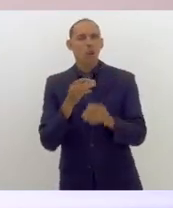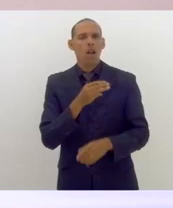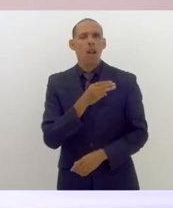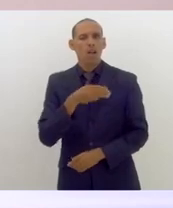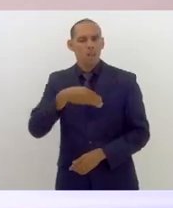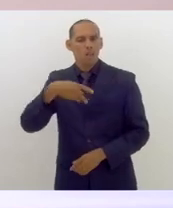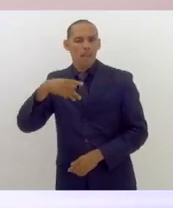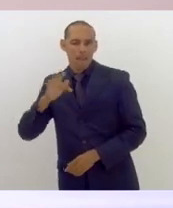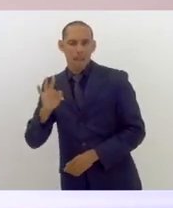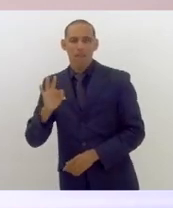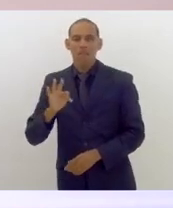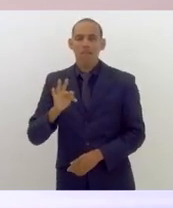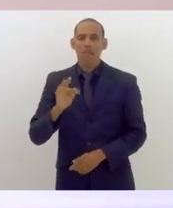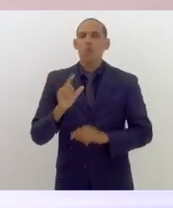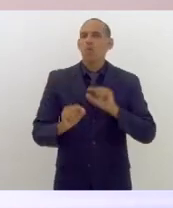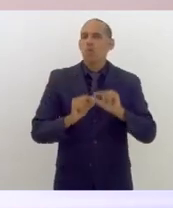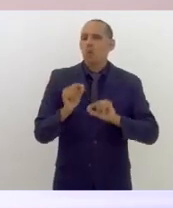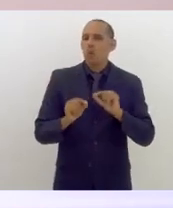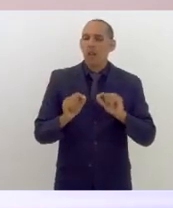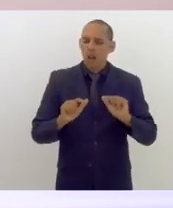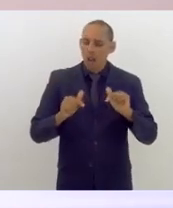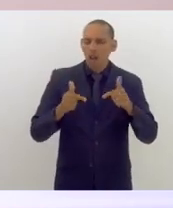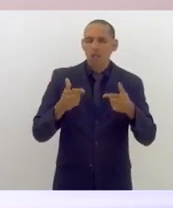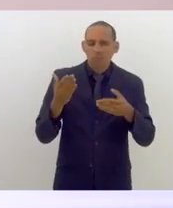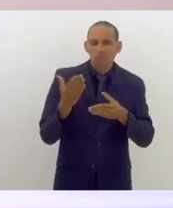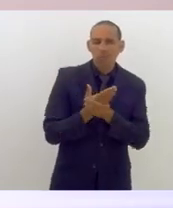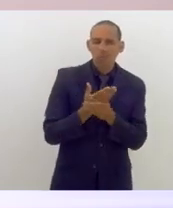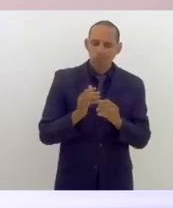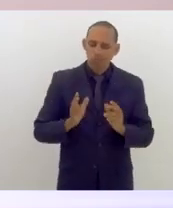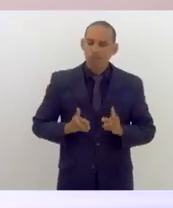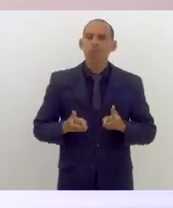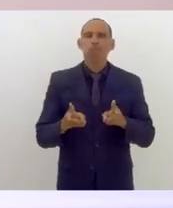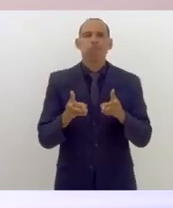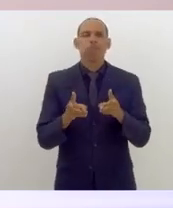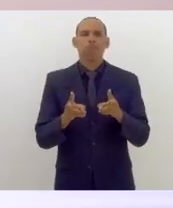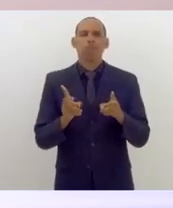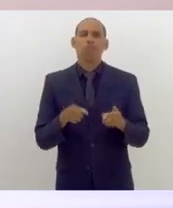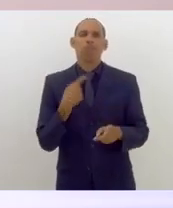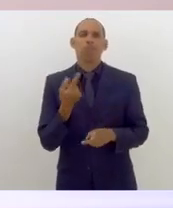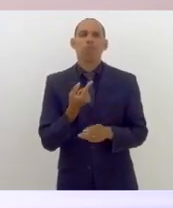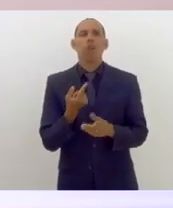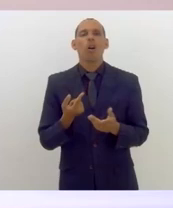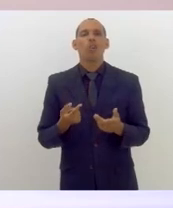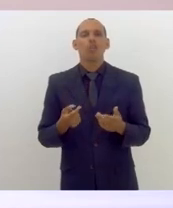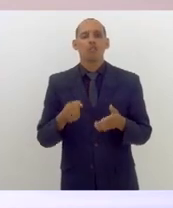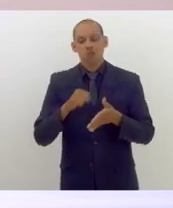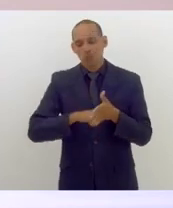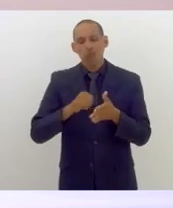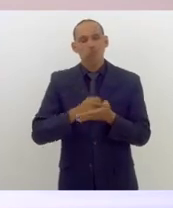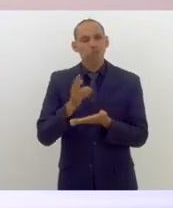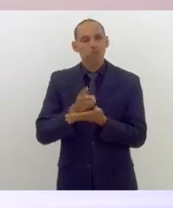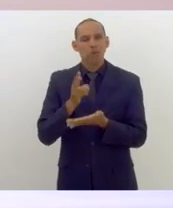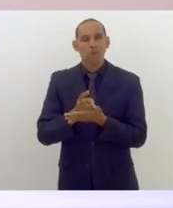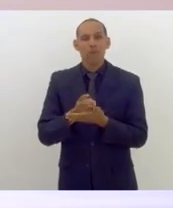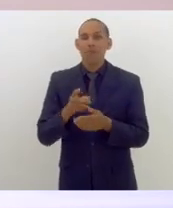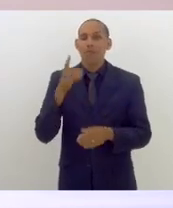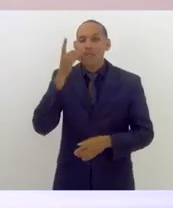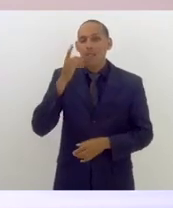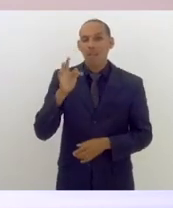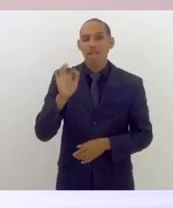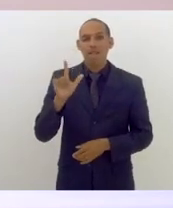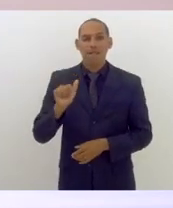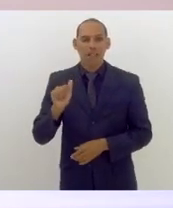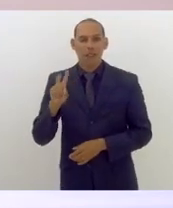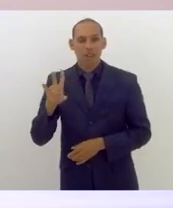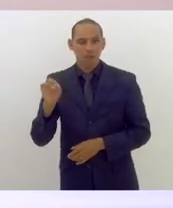Público Federal no sentido dessas ações avançadas nós estaremos em função dessa demanda e o deputado faz Serafim é um parceiro